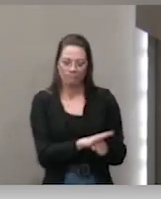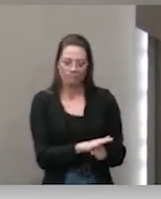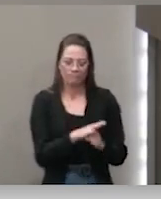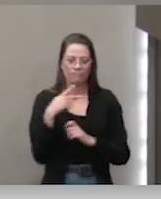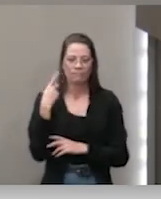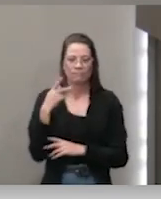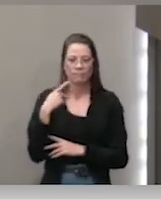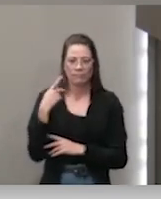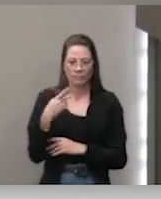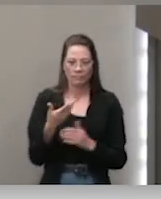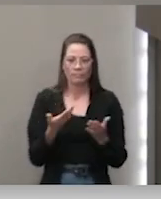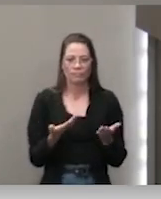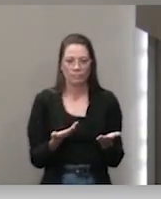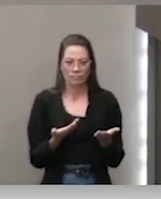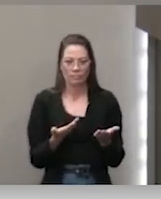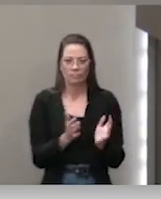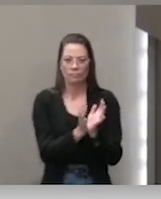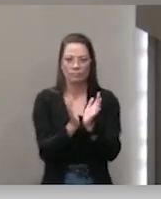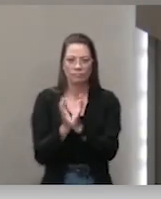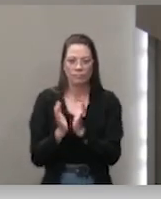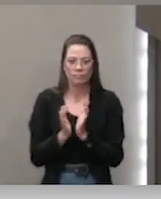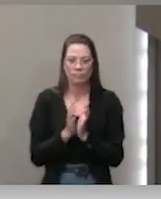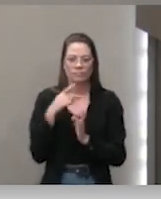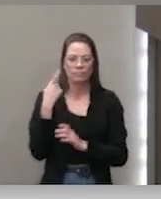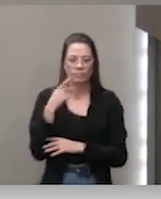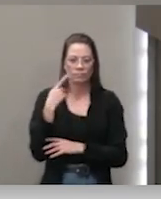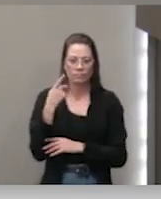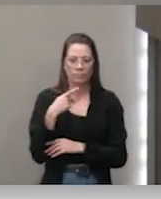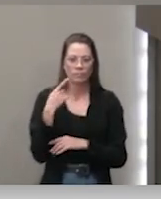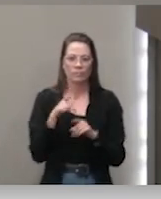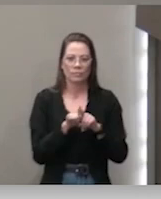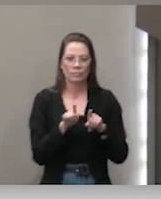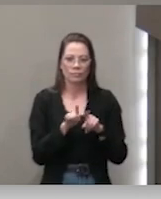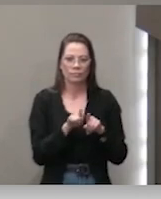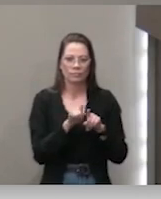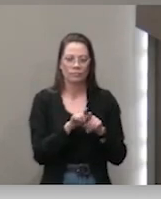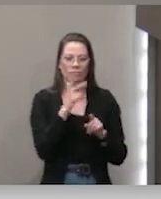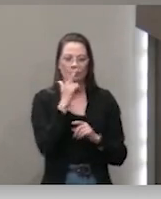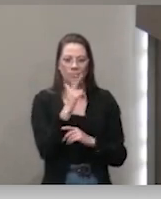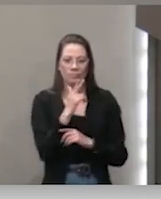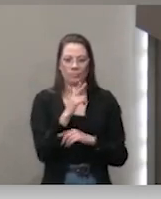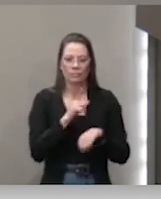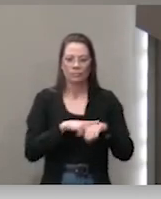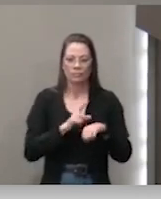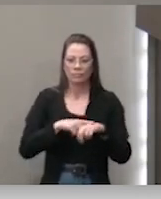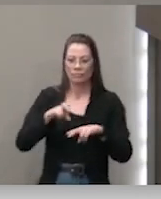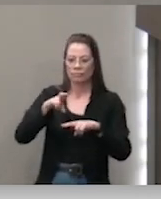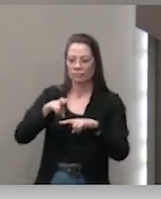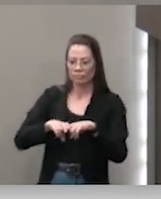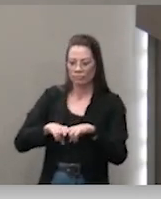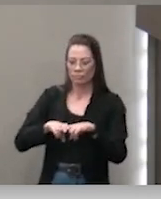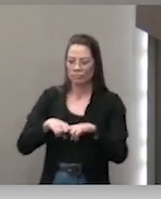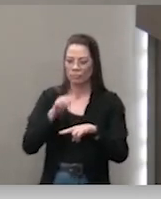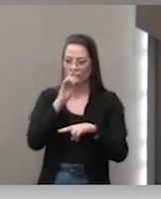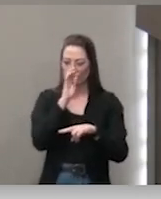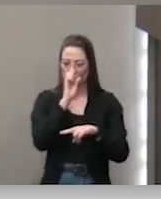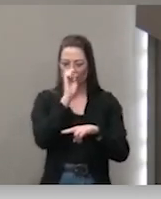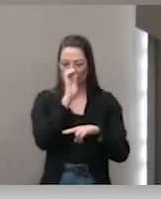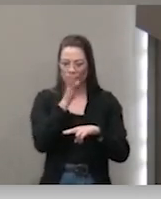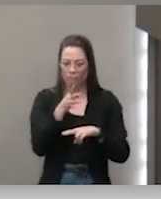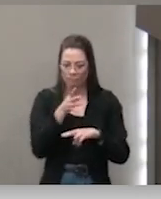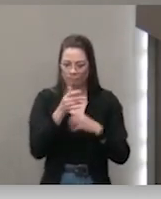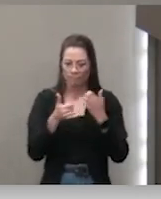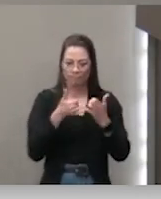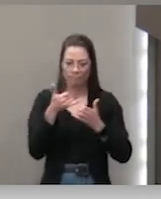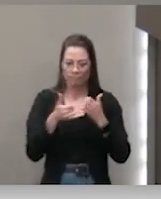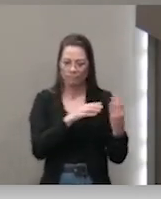que está falando na tribuna. São colegas vereadores desestabilizando o colega vereador. Quando está sentado aqui, o colega está ali, as pessoas estão